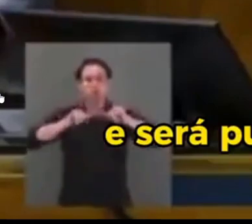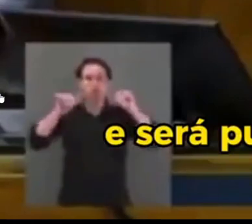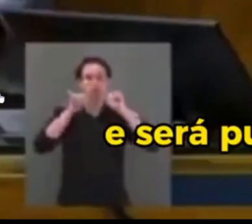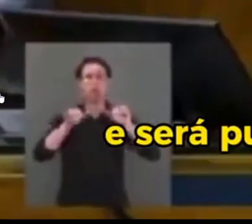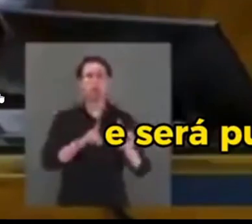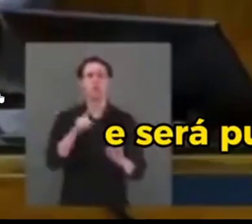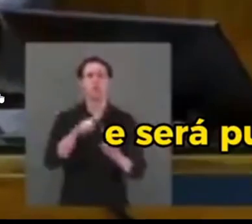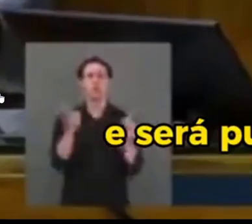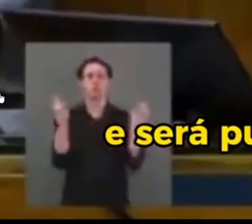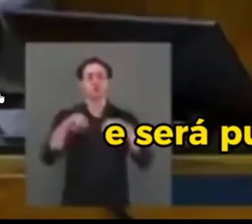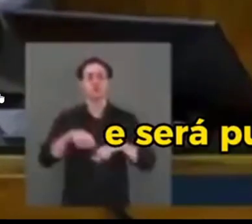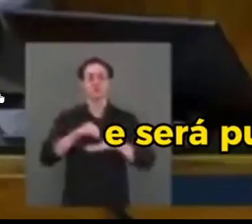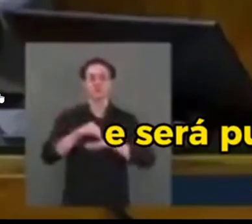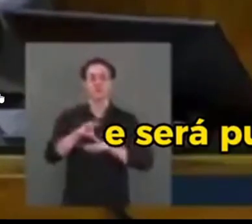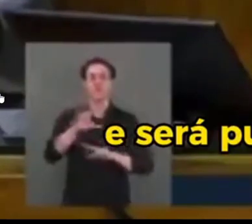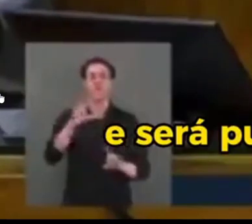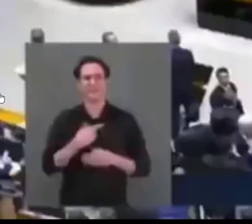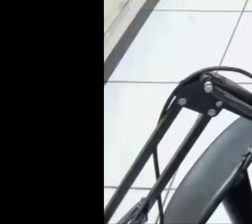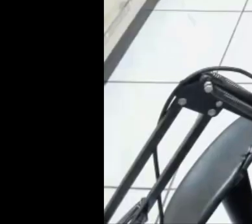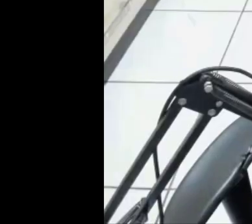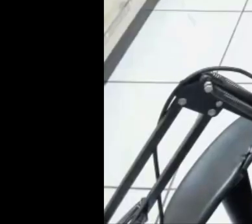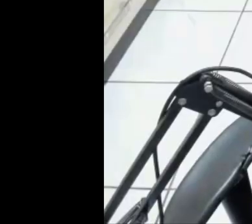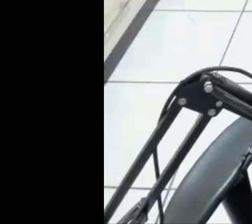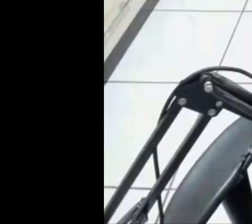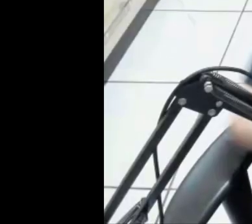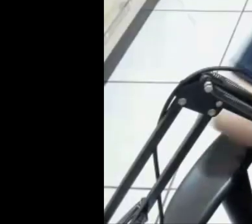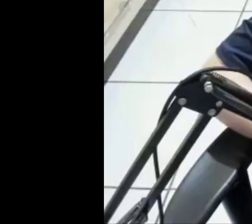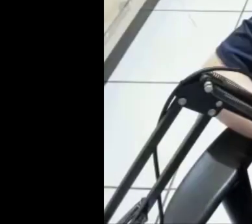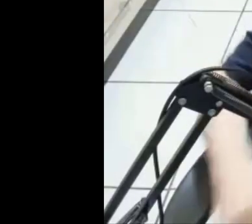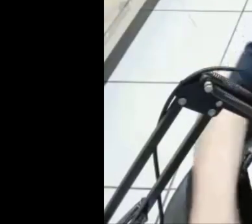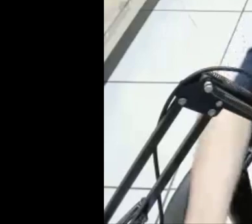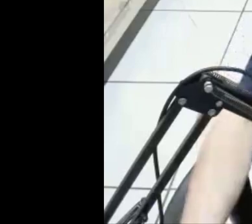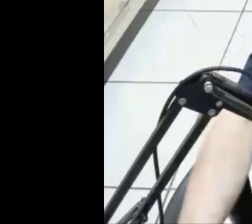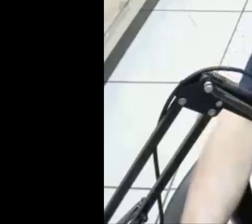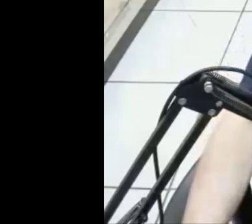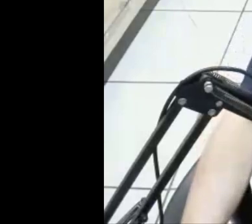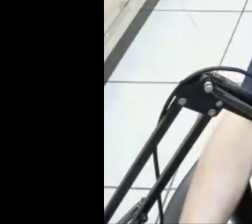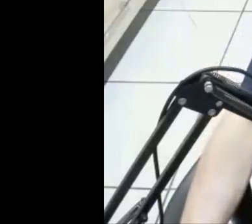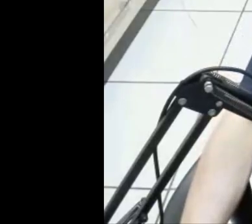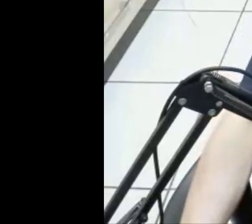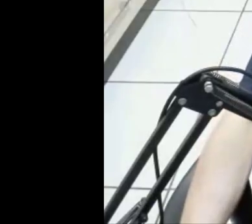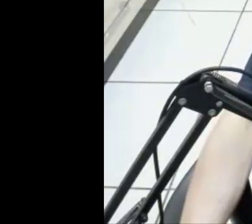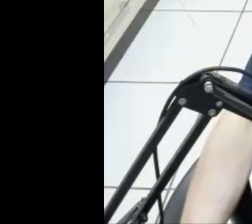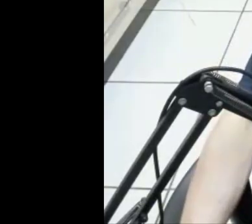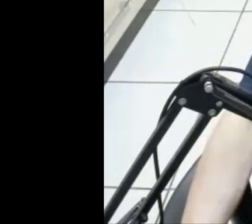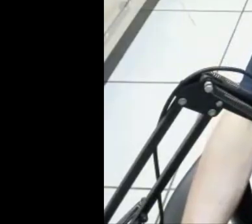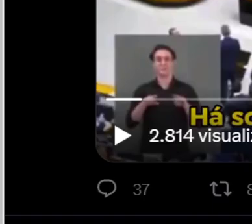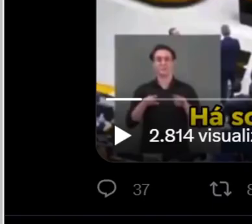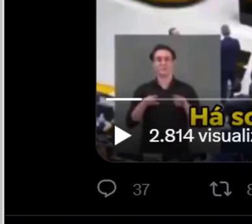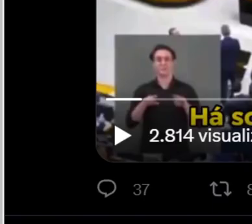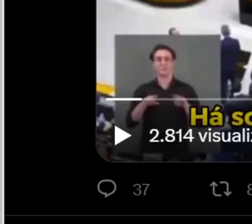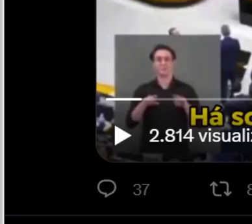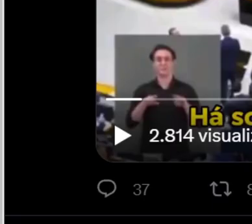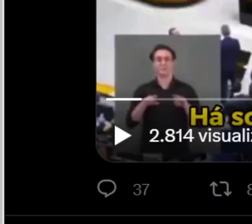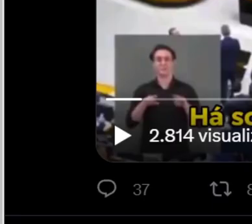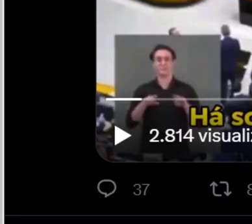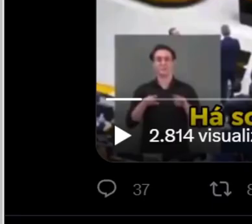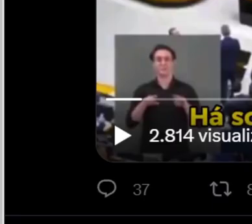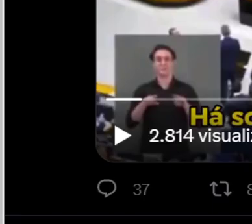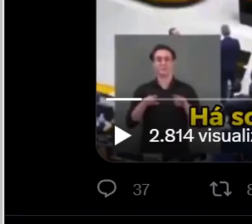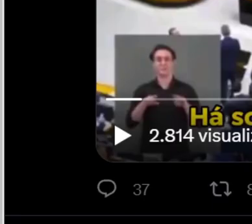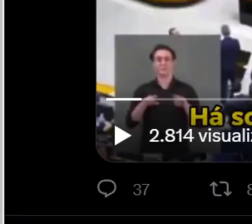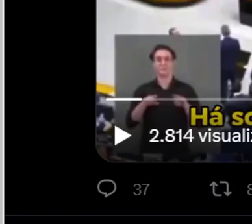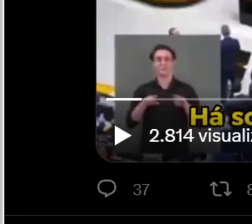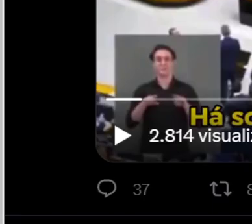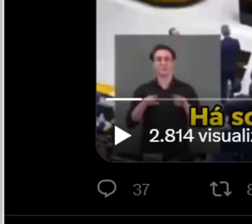que produza seus efeitos legais. Finalmente, hein? Demorou, mas aconteceu, né, pé de pano? Aí o delegado Ramage, ele